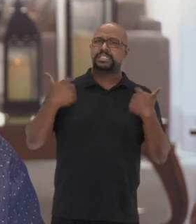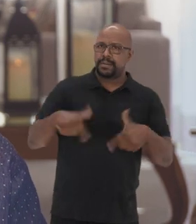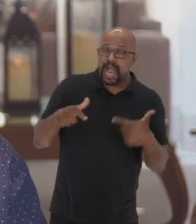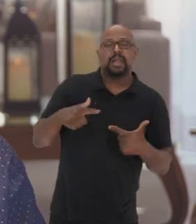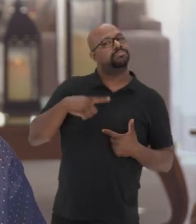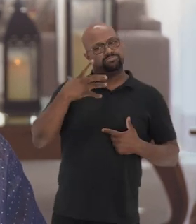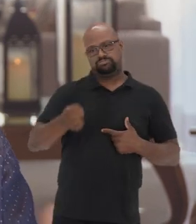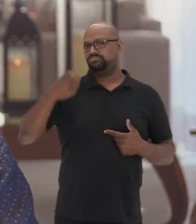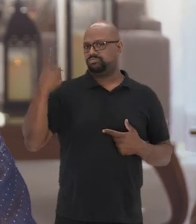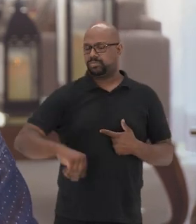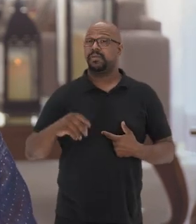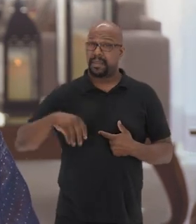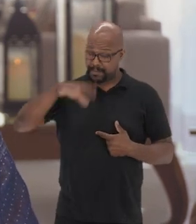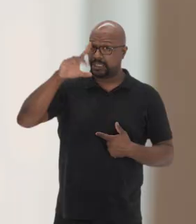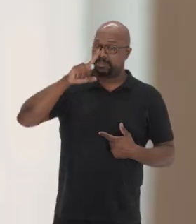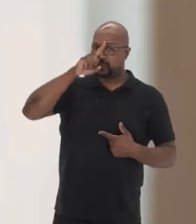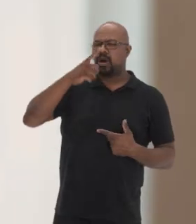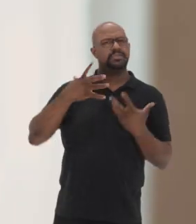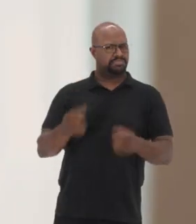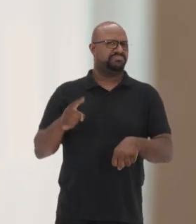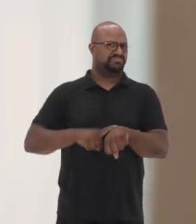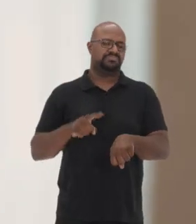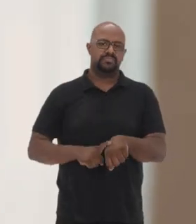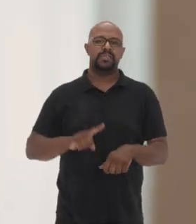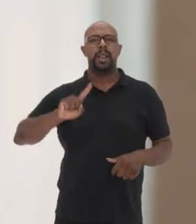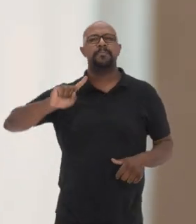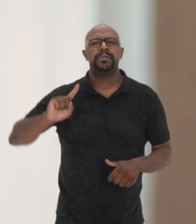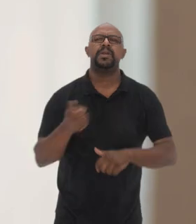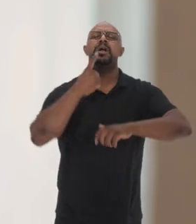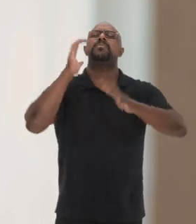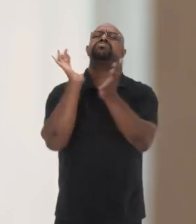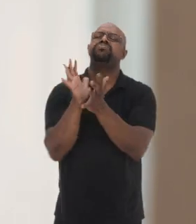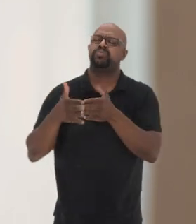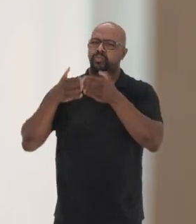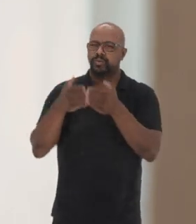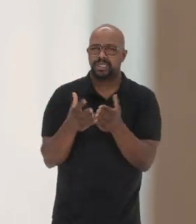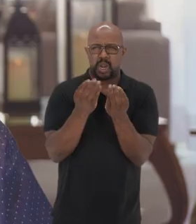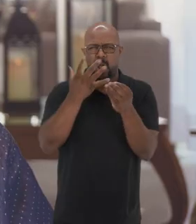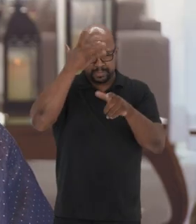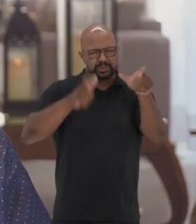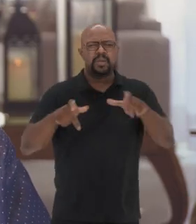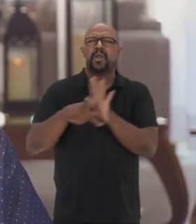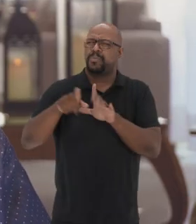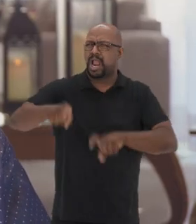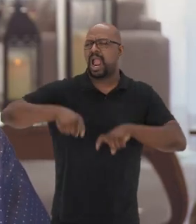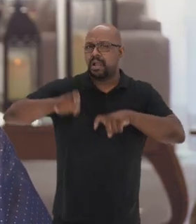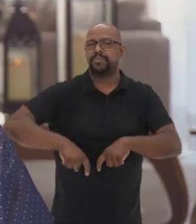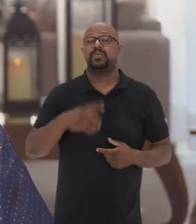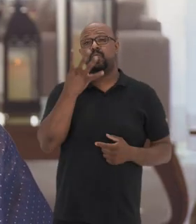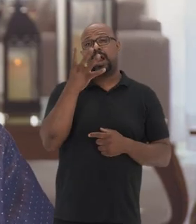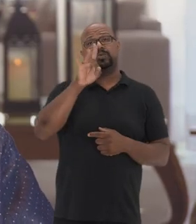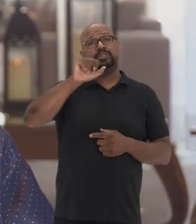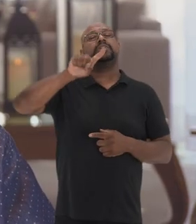chegasse inclusive as mais perigosas as primeiras tripulações chegavam cheias de homens do campo quatro dias depois